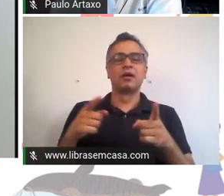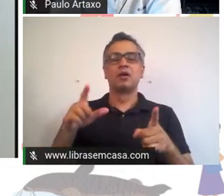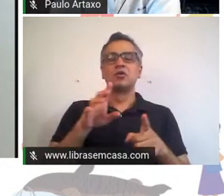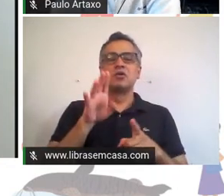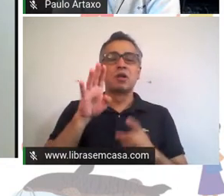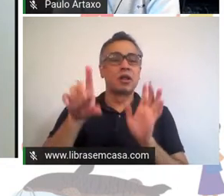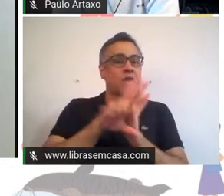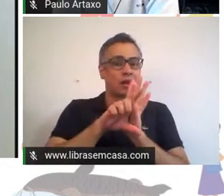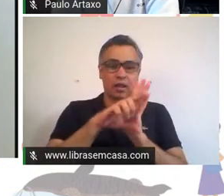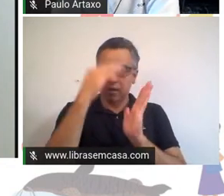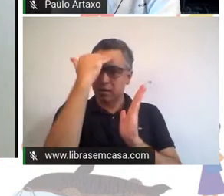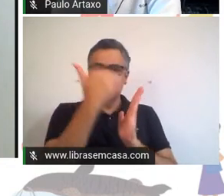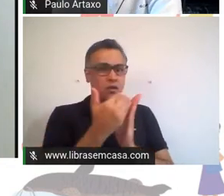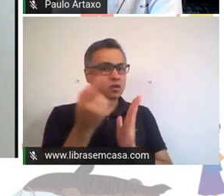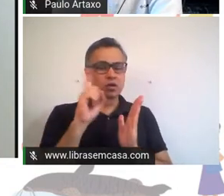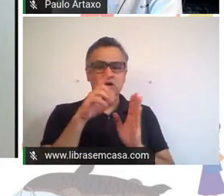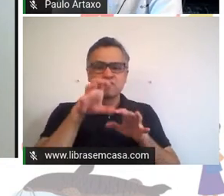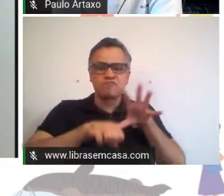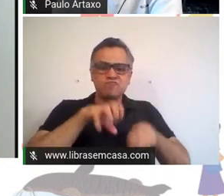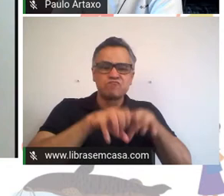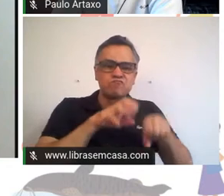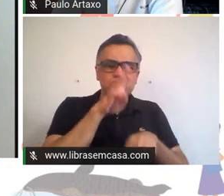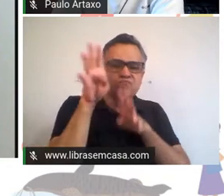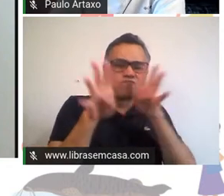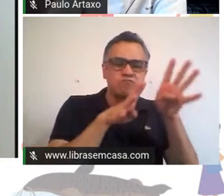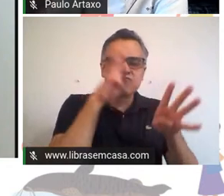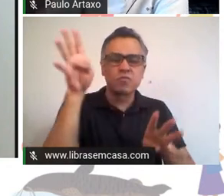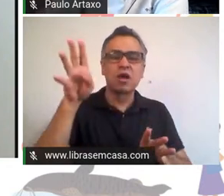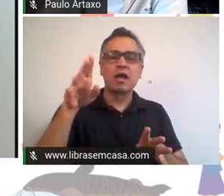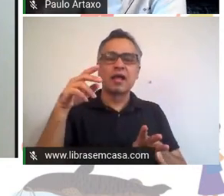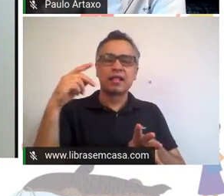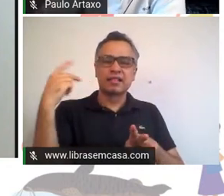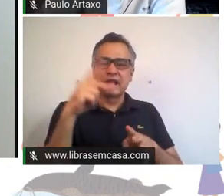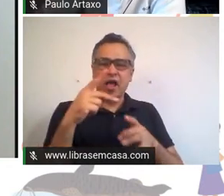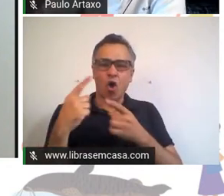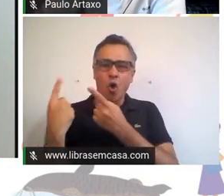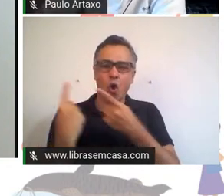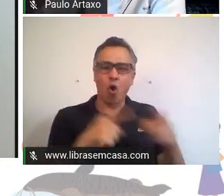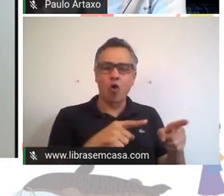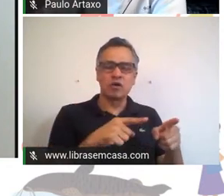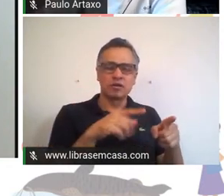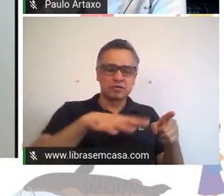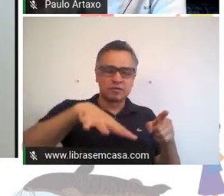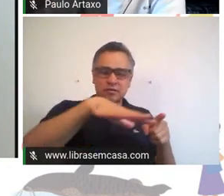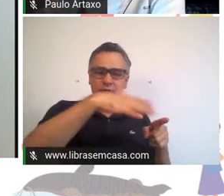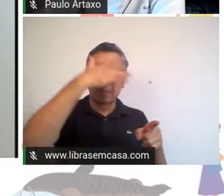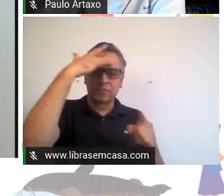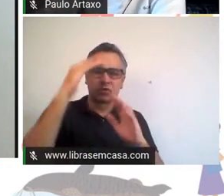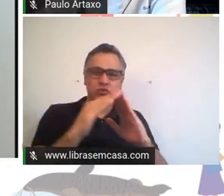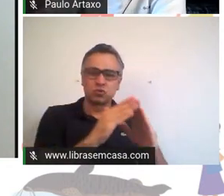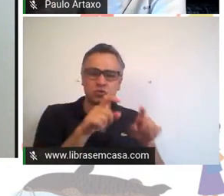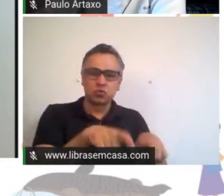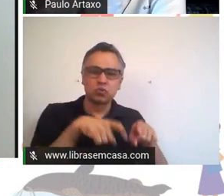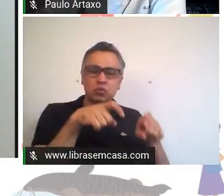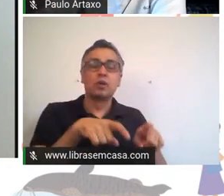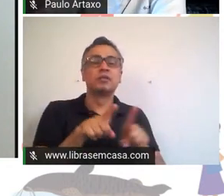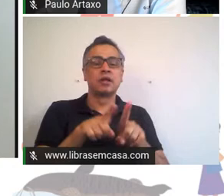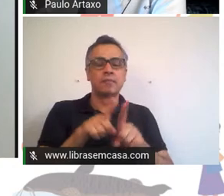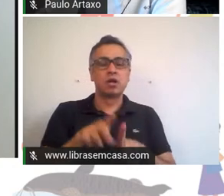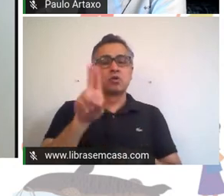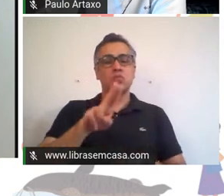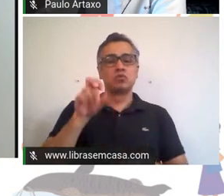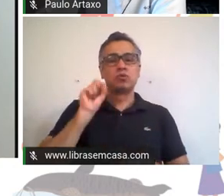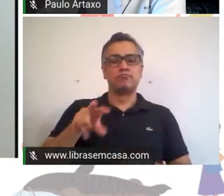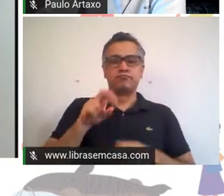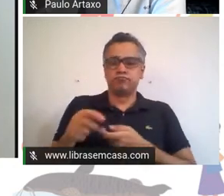no campo contra populações tradicionais, além do uso de agrotóxicos, que o Glenn também mencionou. E ao cenário